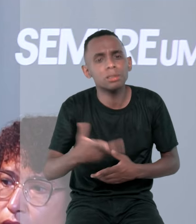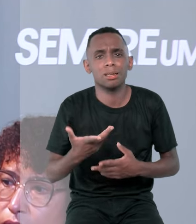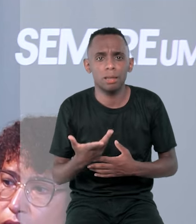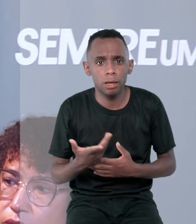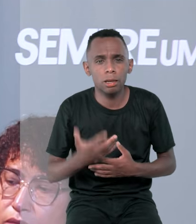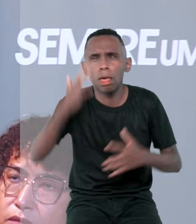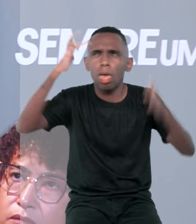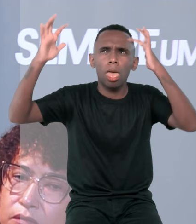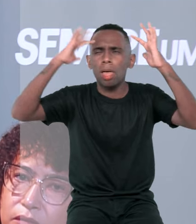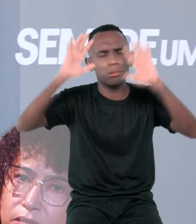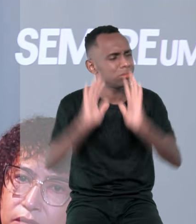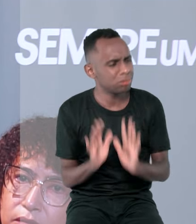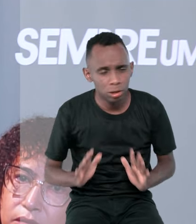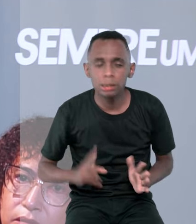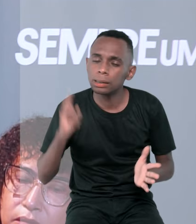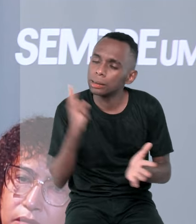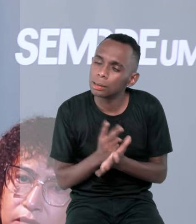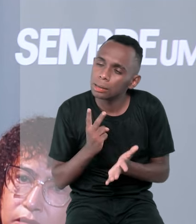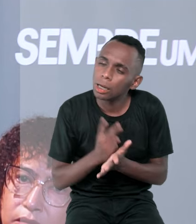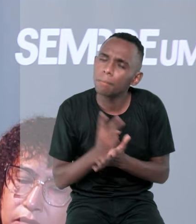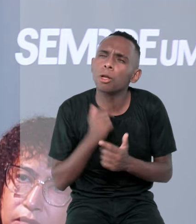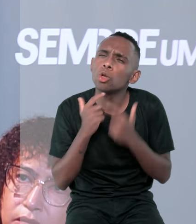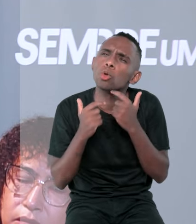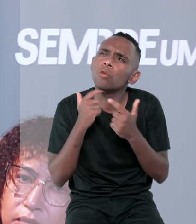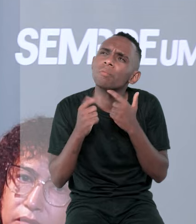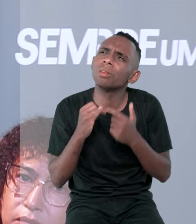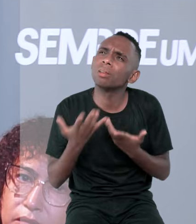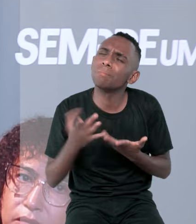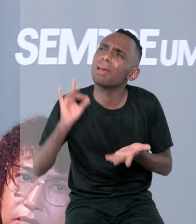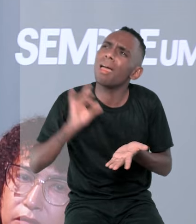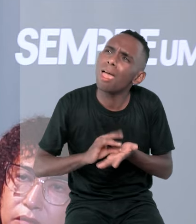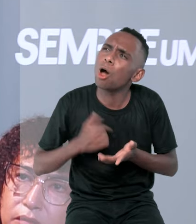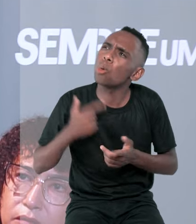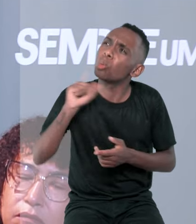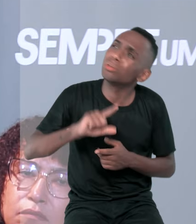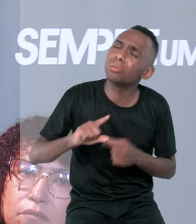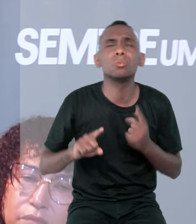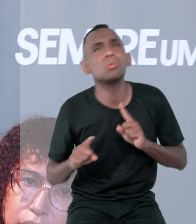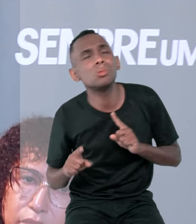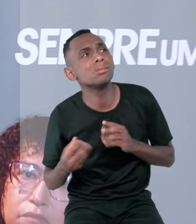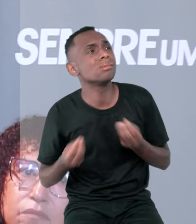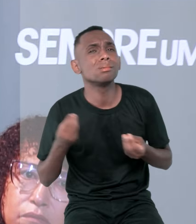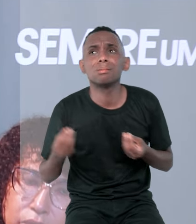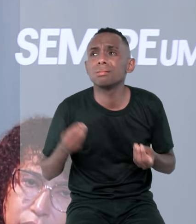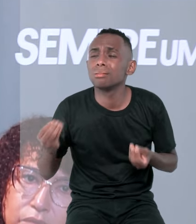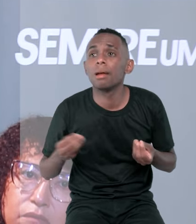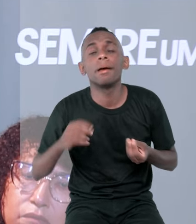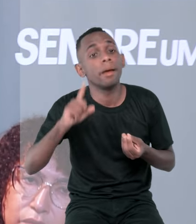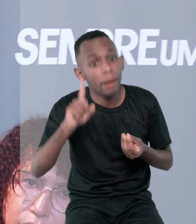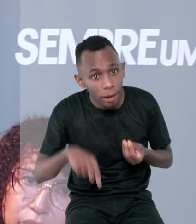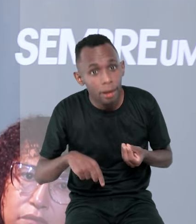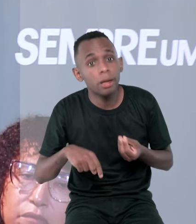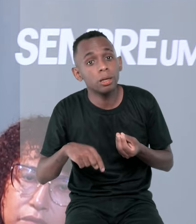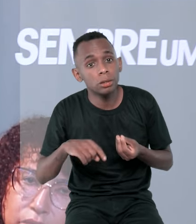as ilusões, sobrará sempre aquela dúvida sobre suas reais capacidades. E essa é